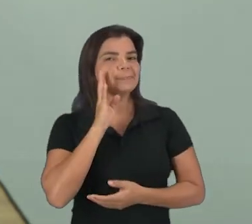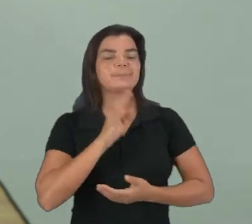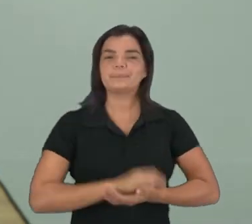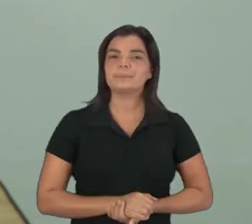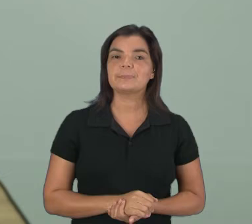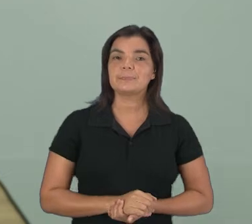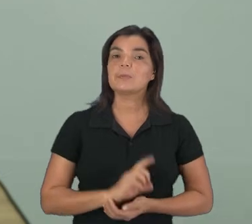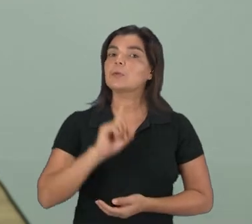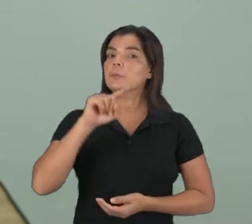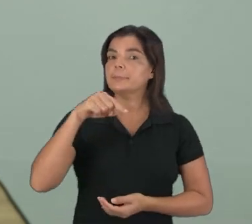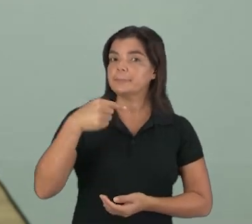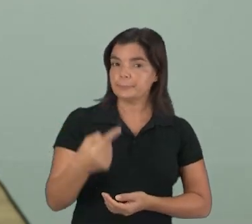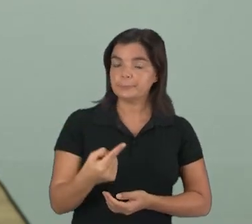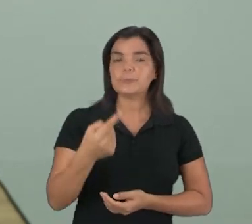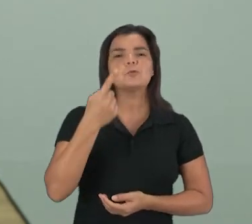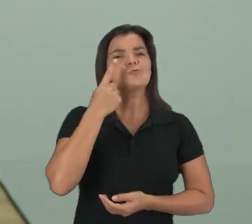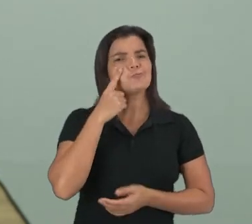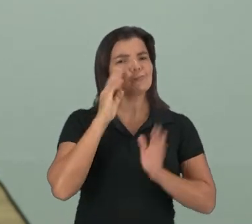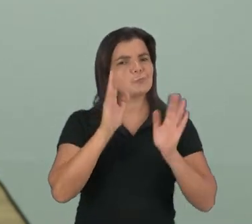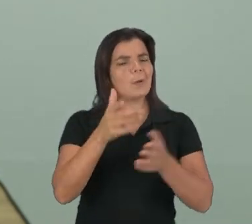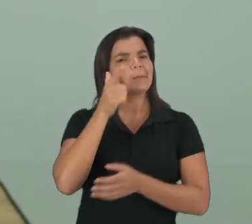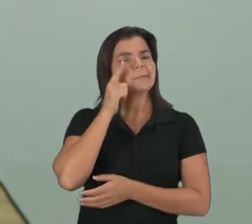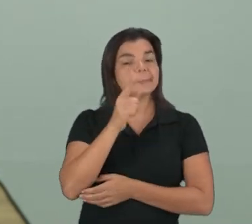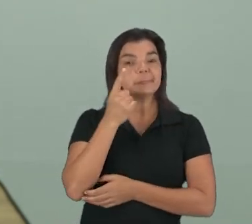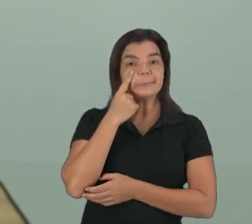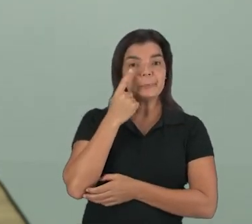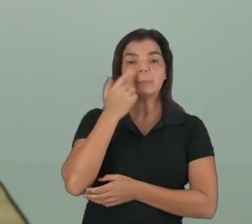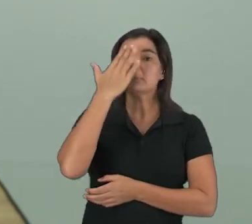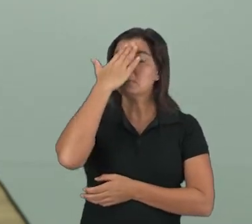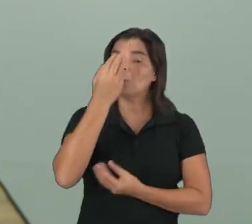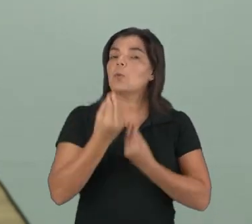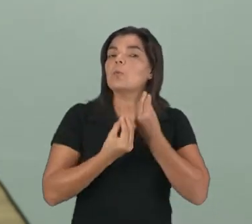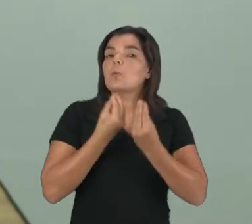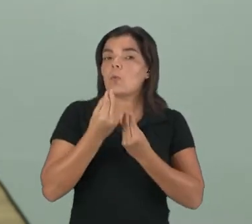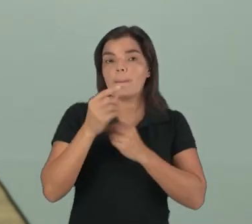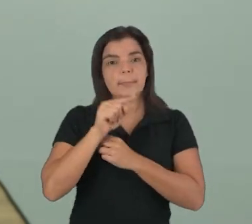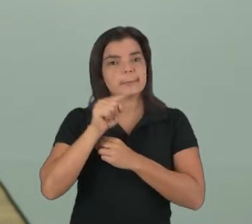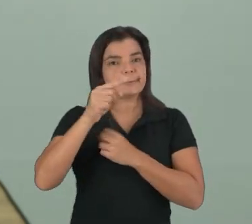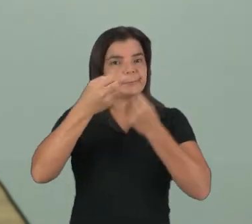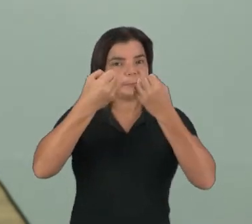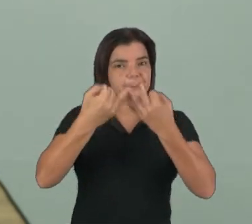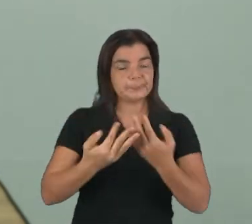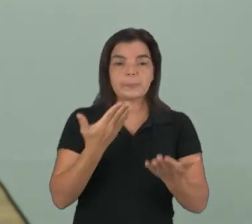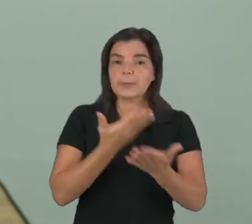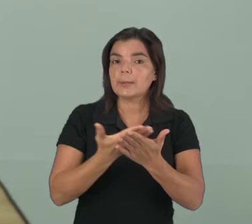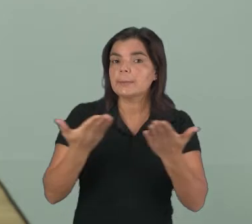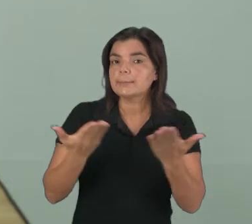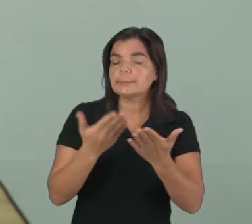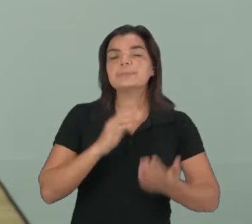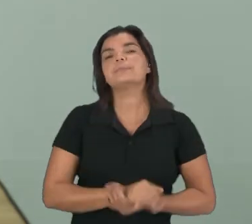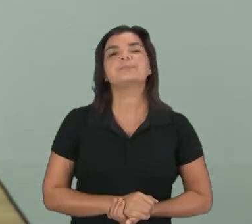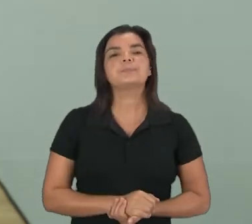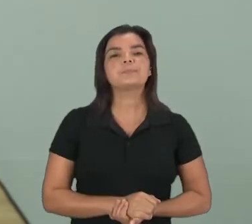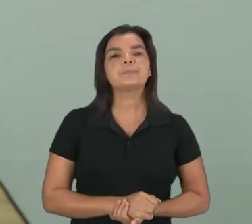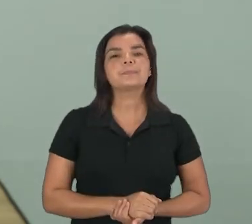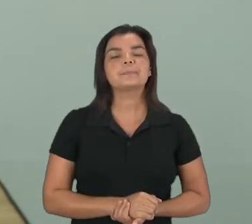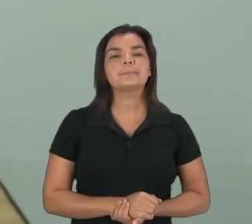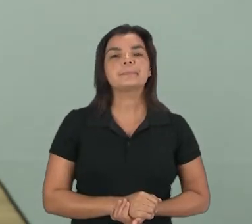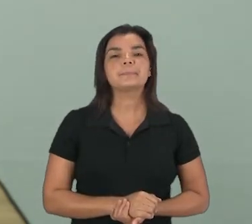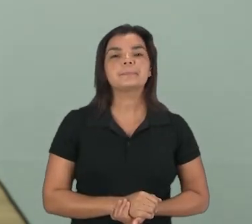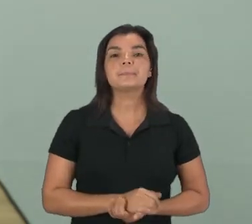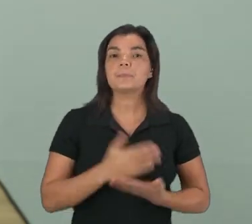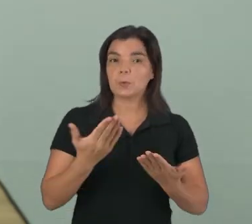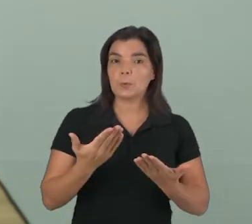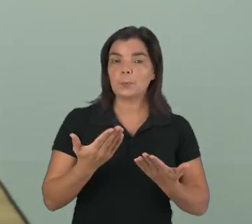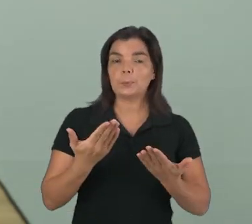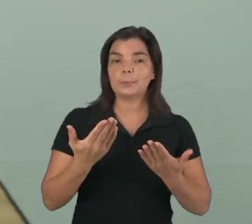agora, partindo que nós já conseguimos verificar e sabermos de que acento estamos falando na aula de hoje, vamos então para